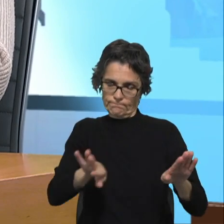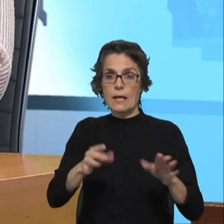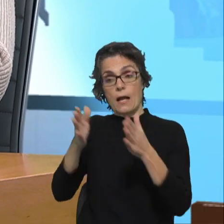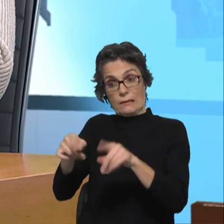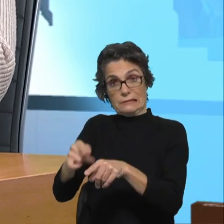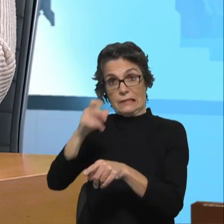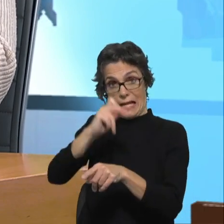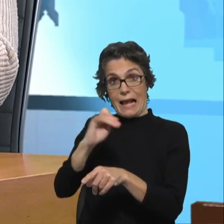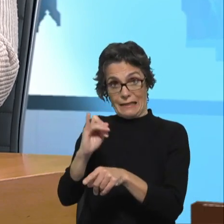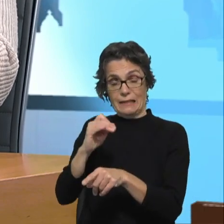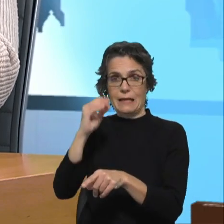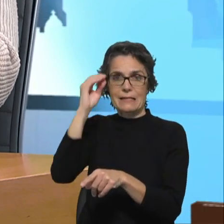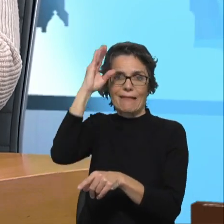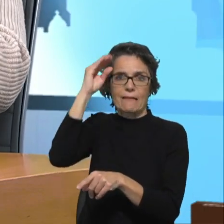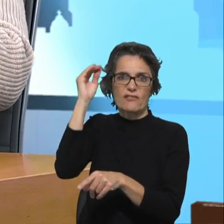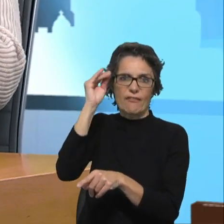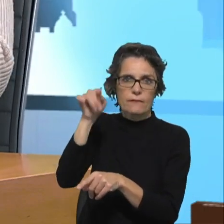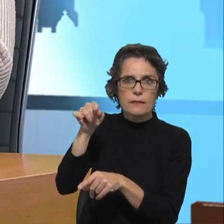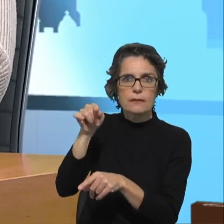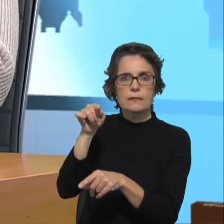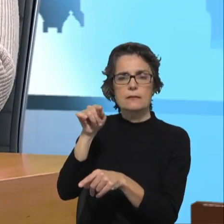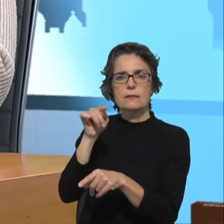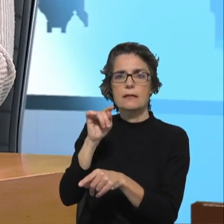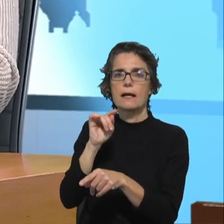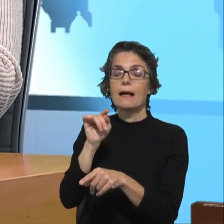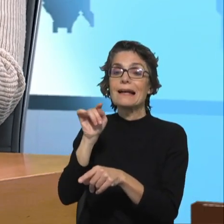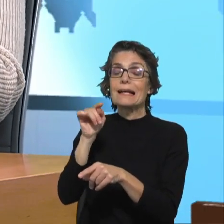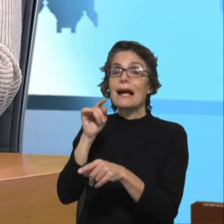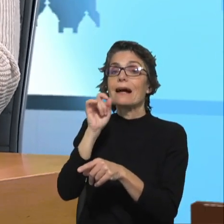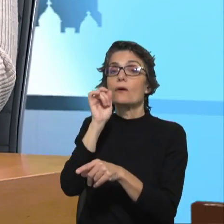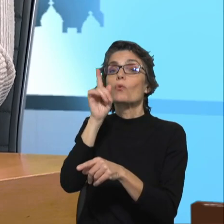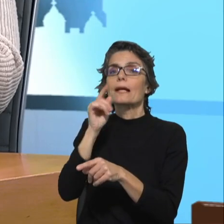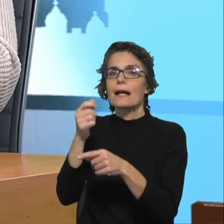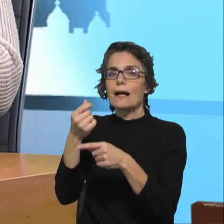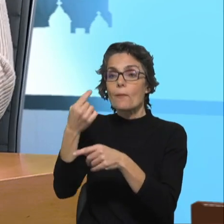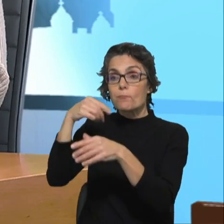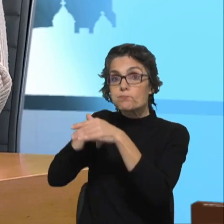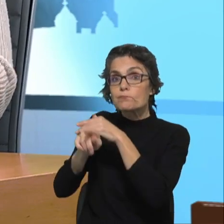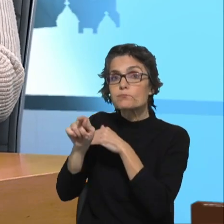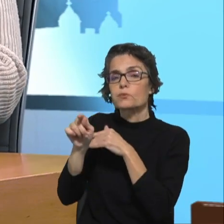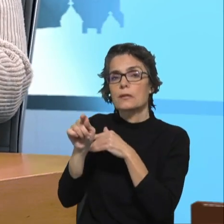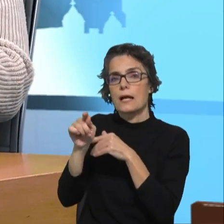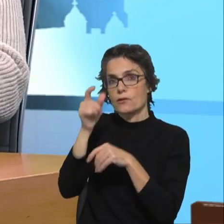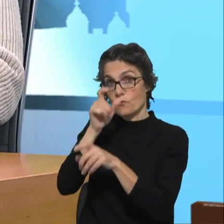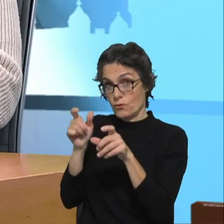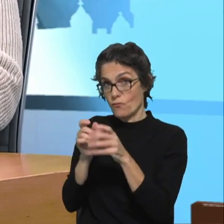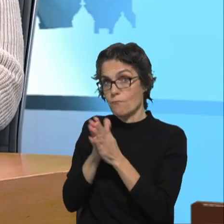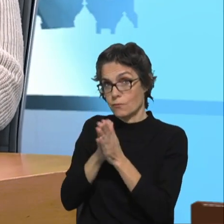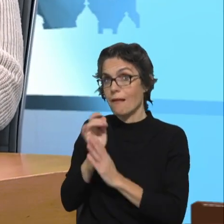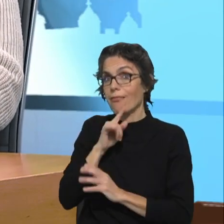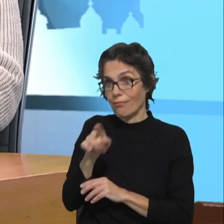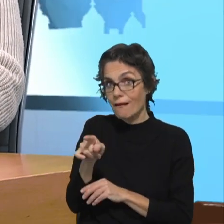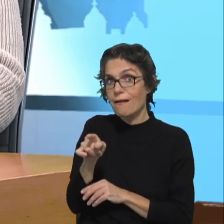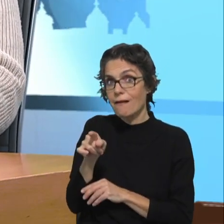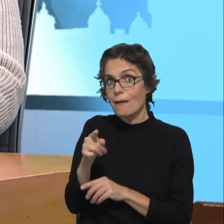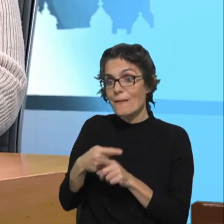artificial, podemos olhar para a parte daqueles que querem usá-la para fazer mal ou para, enfim, satisfazer os seus